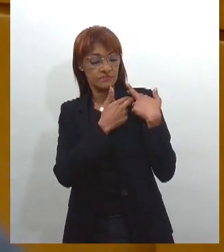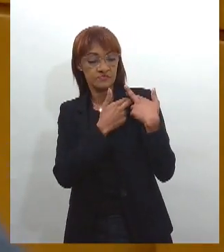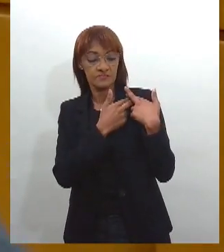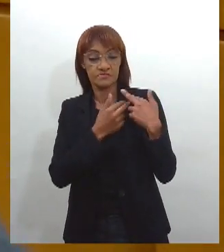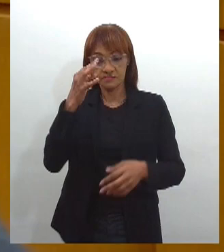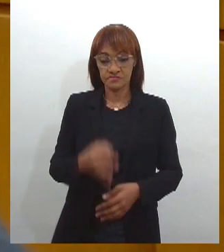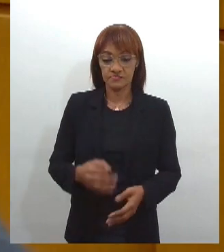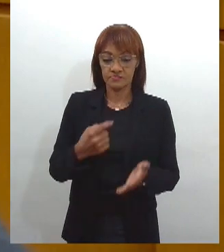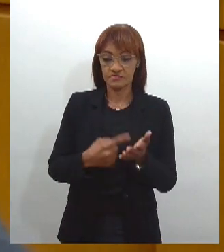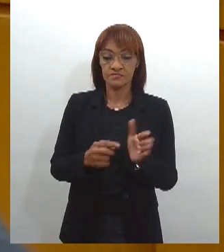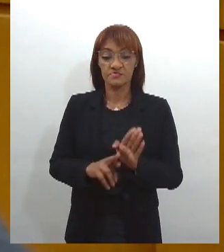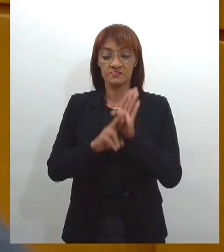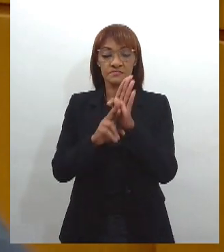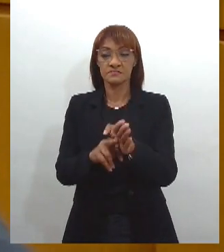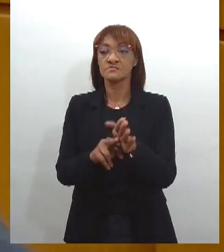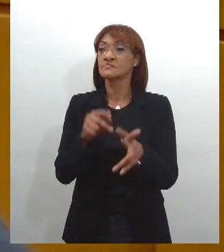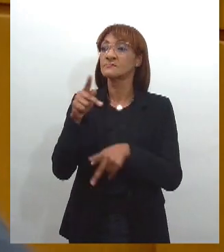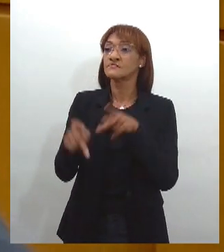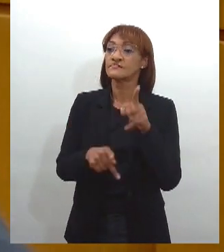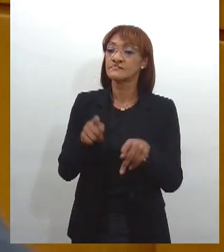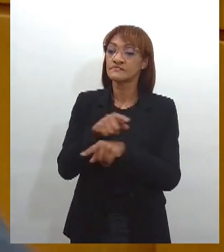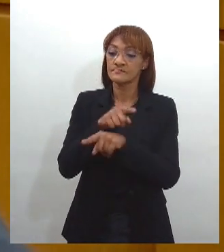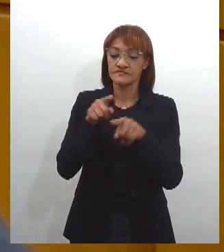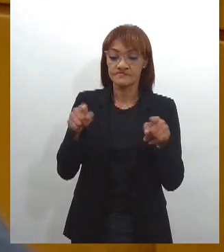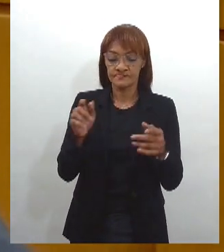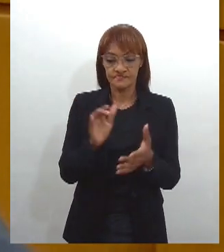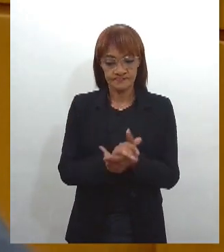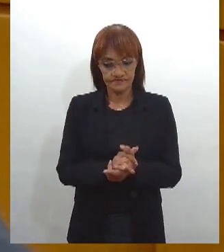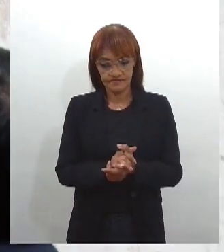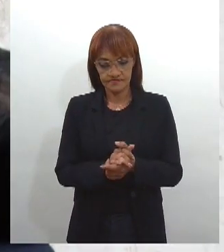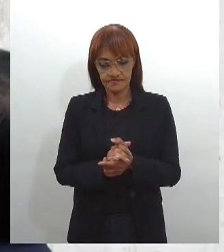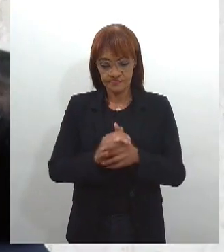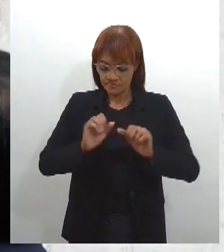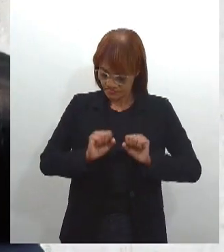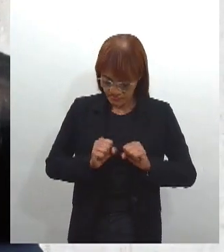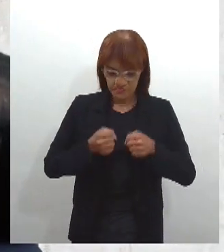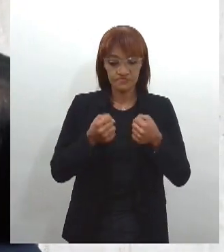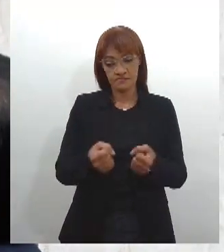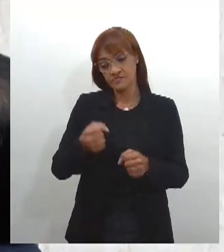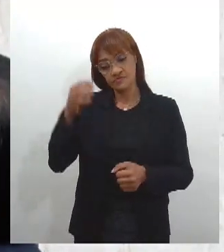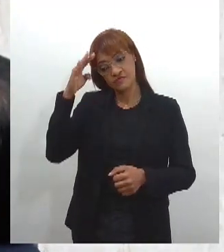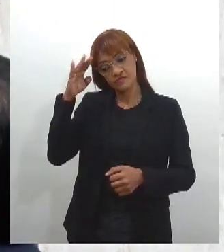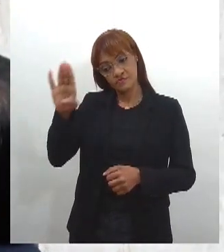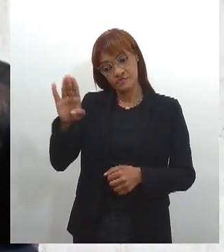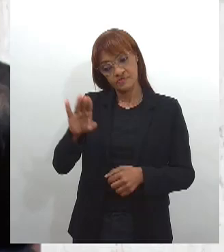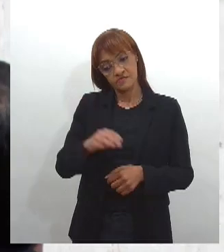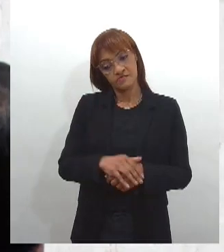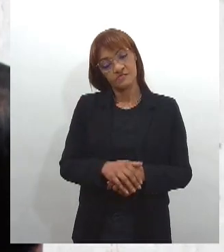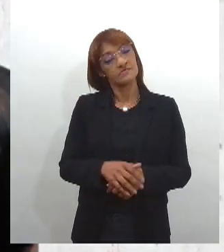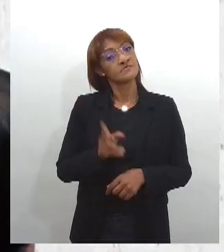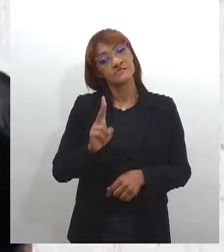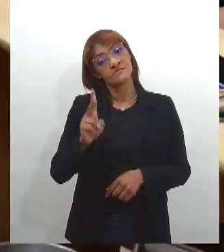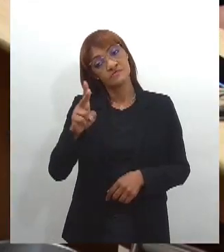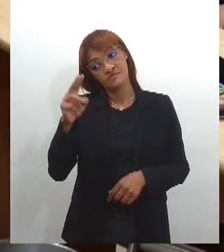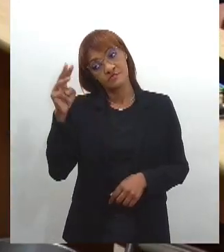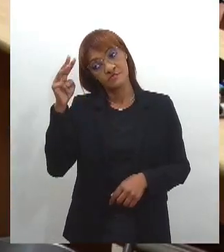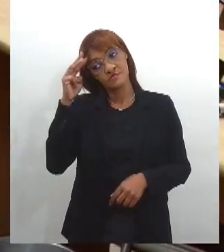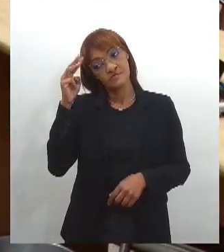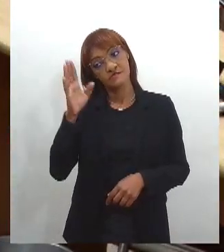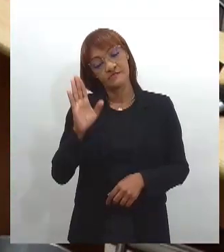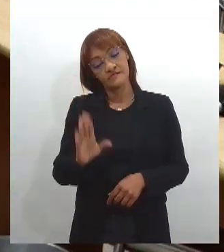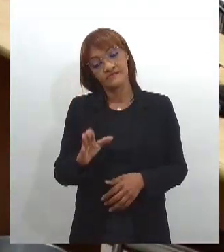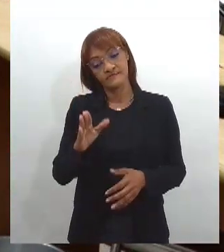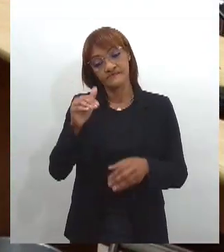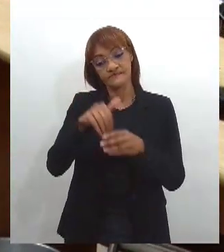nome de um povo que é extremamente trabalhador acima de tudo. Ainda na terça-feira, foi aprovada por